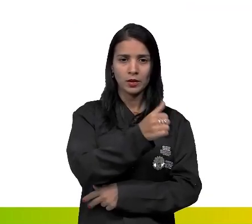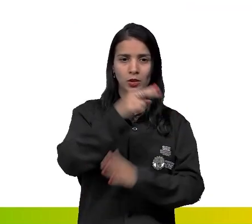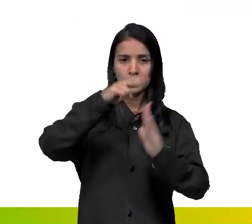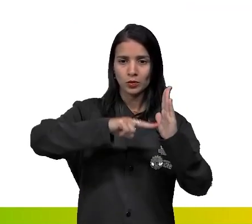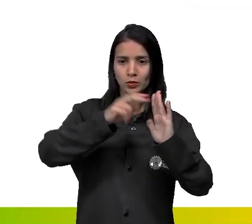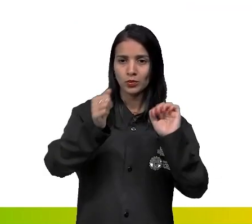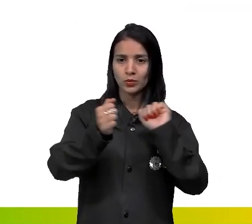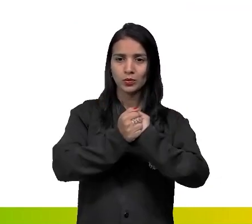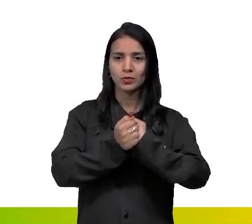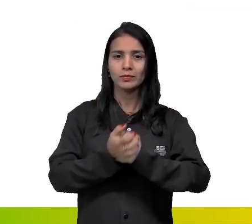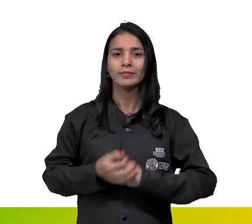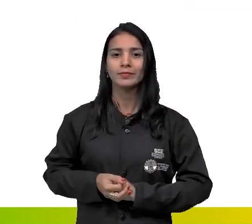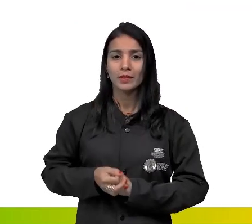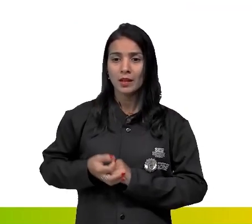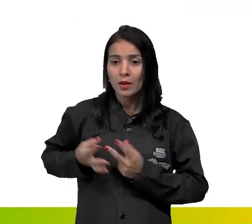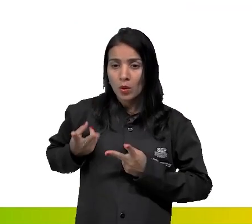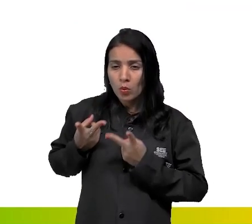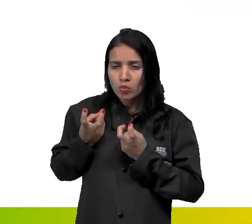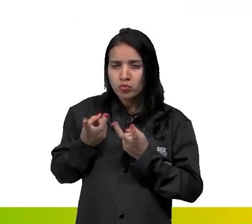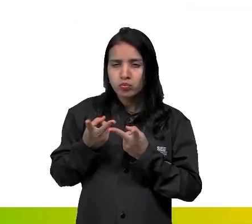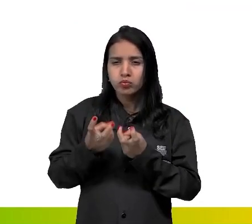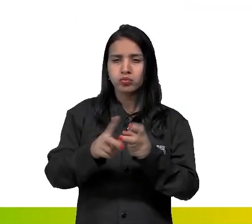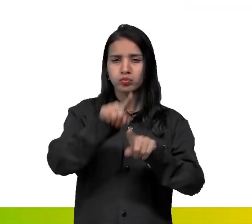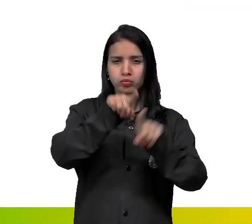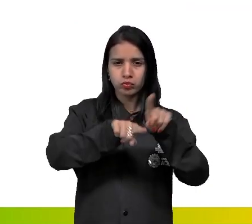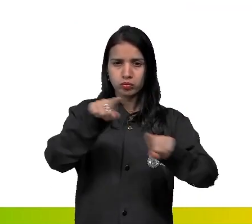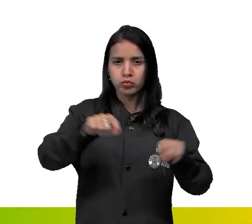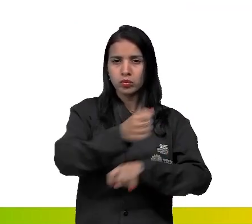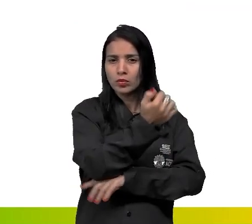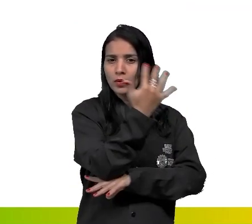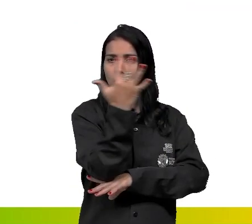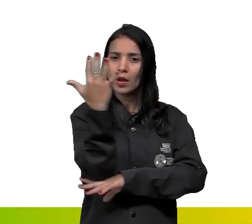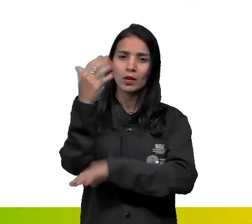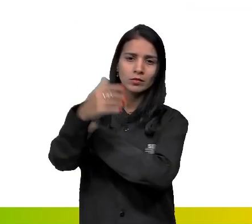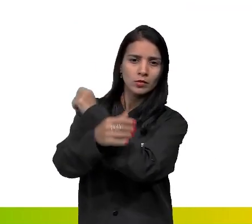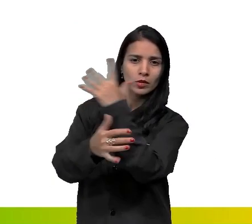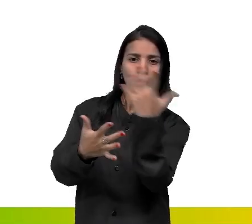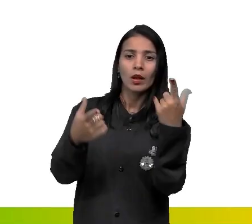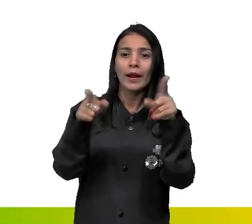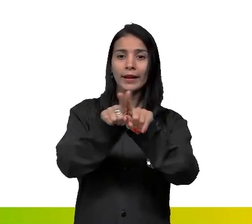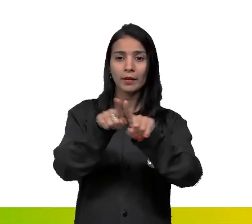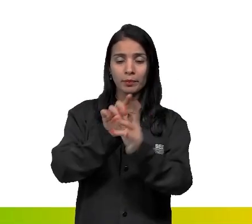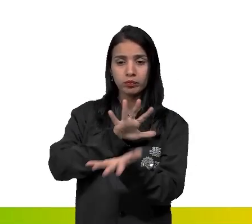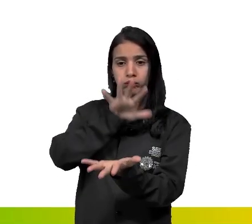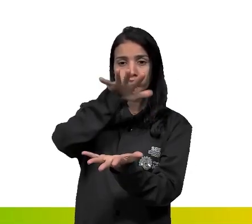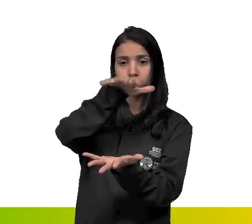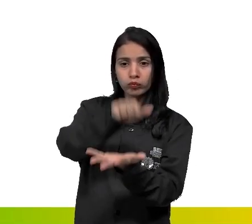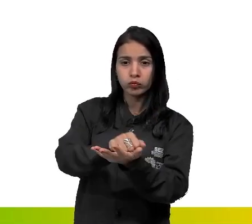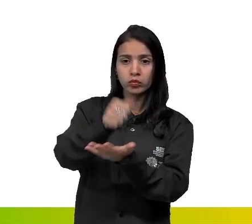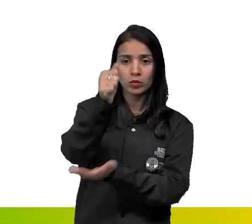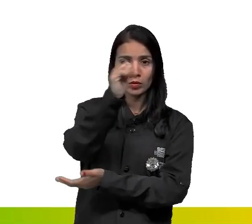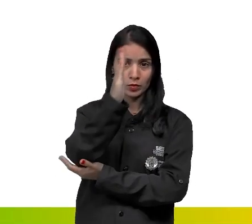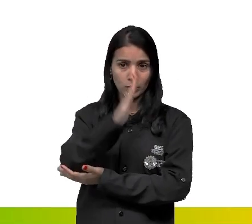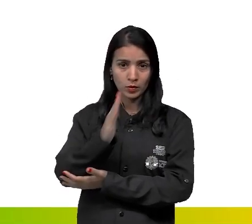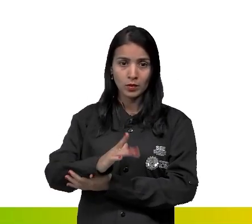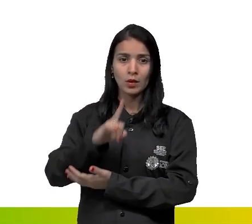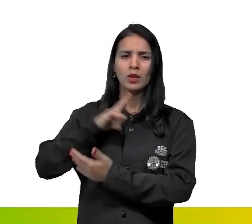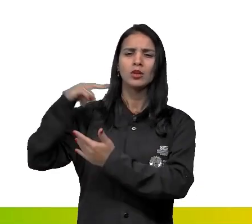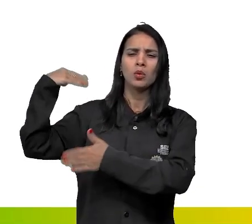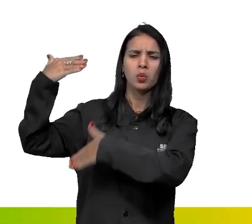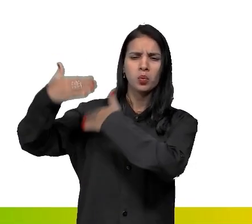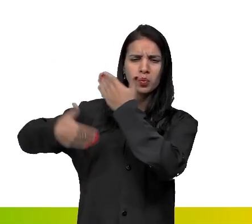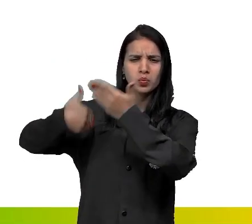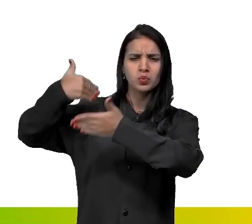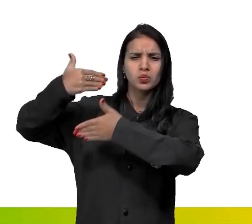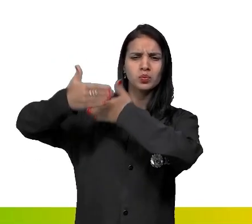A exploração de recursos naturais e a ocupação do território brasileiro tem uma longa história